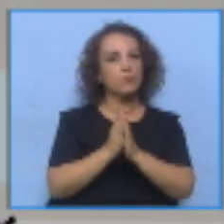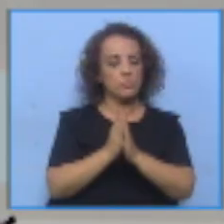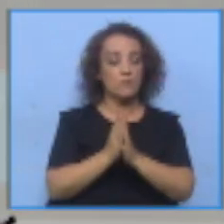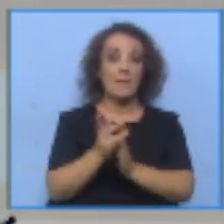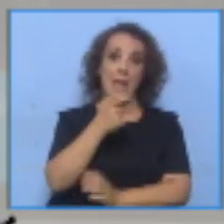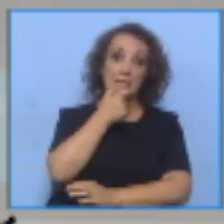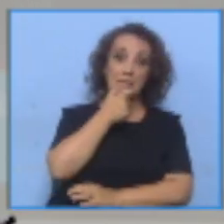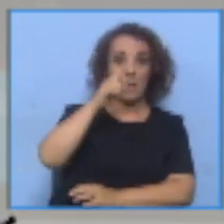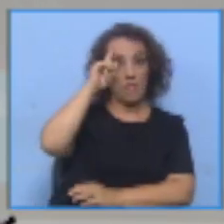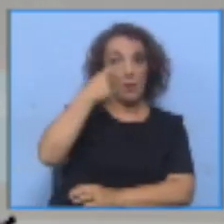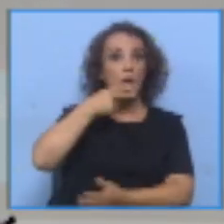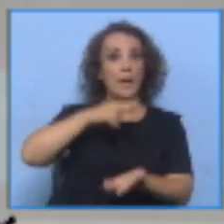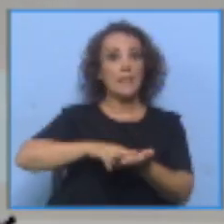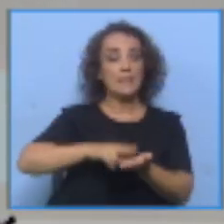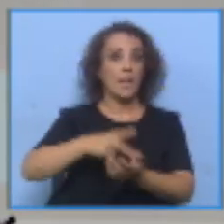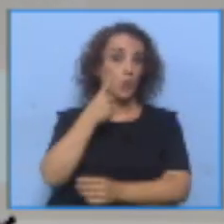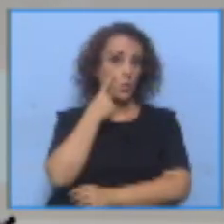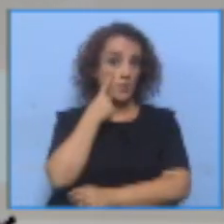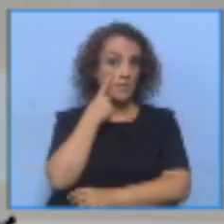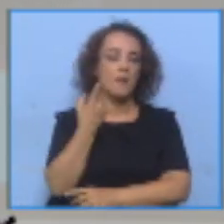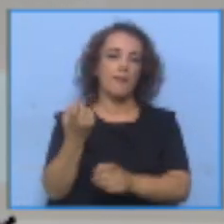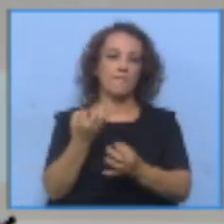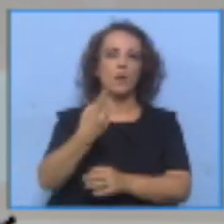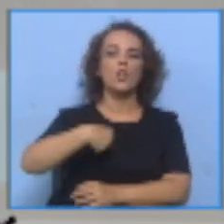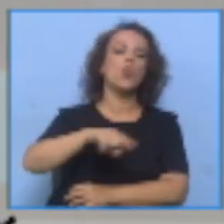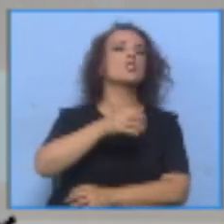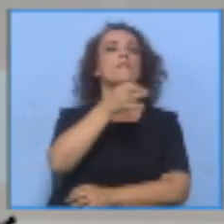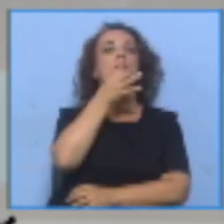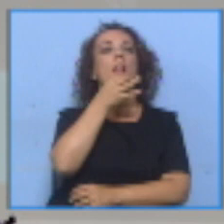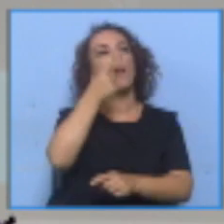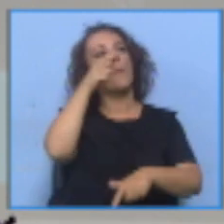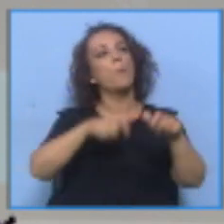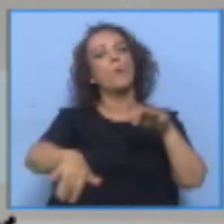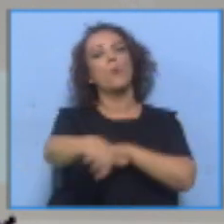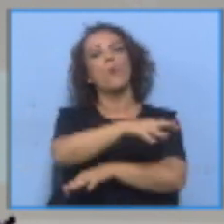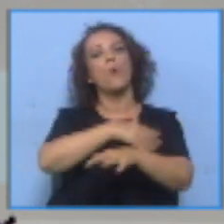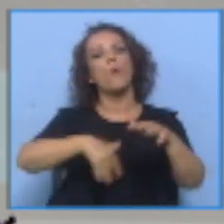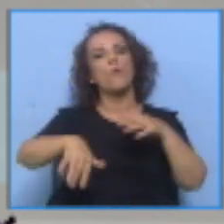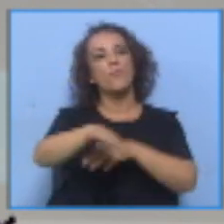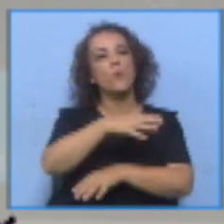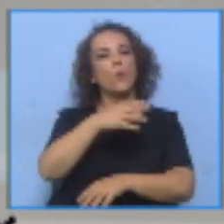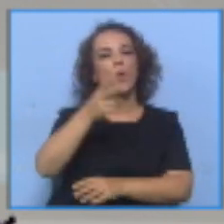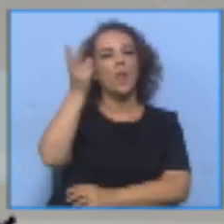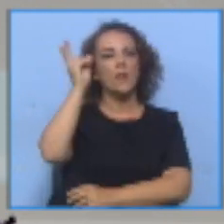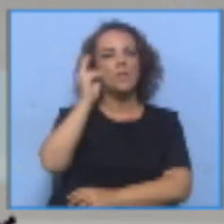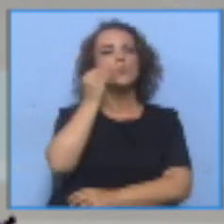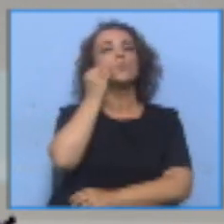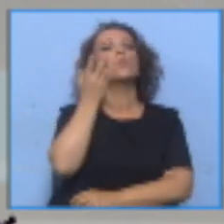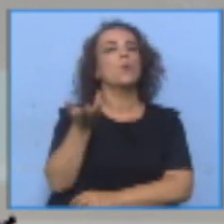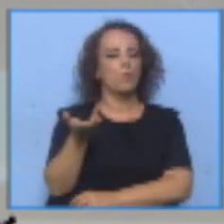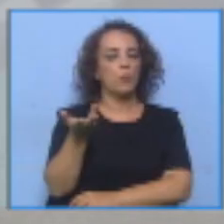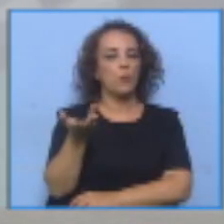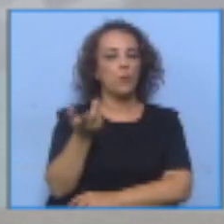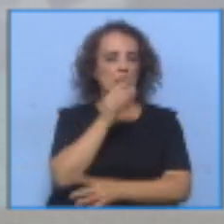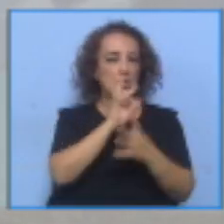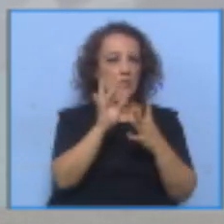realidade, não é? Acredito que a gente falar em povos indígenas está a falar de quê? Está a falar de um povo com características, também na diversidade que eles tenham, acredito. São,